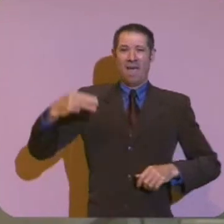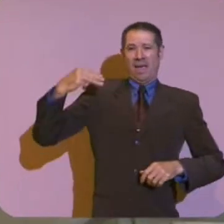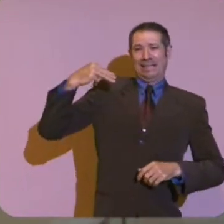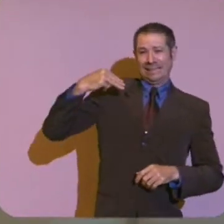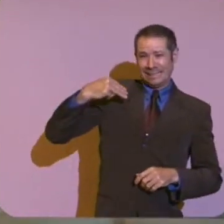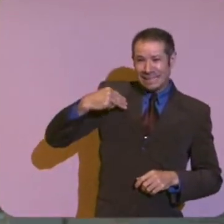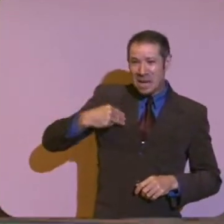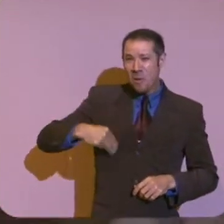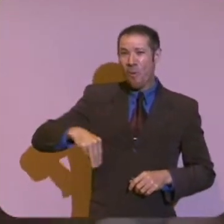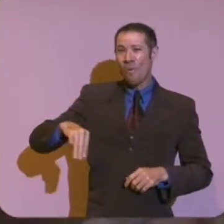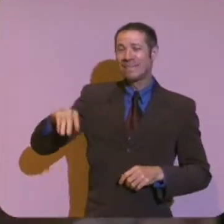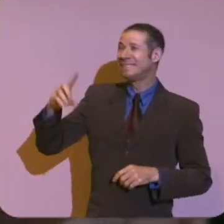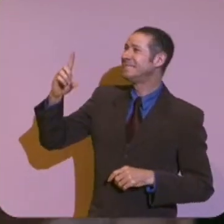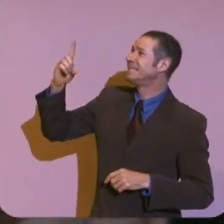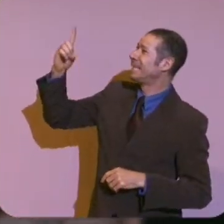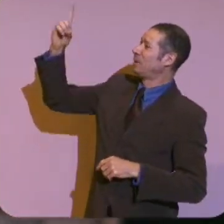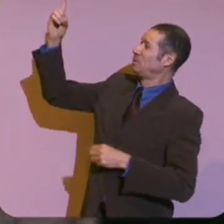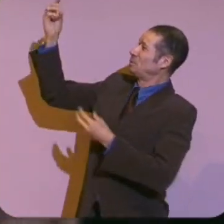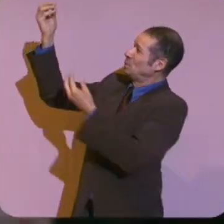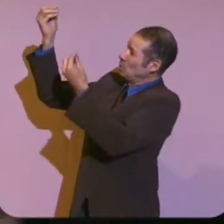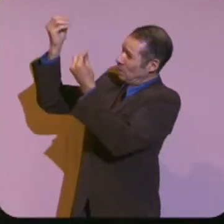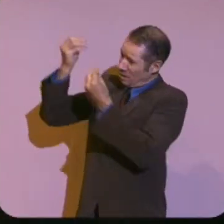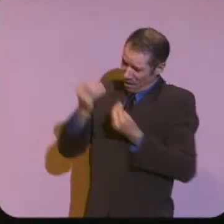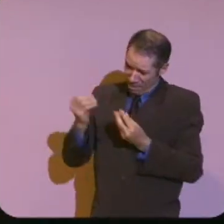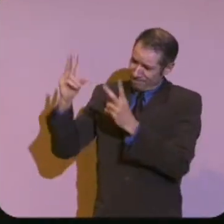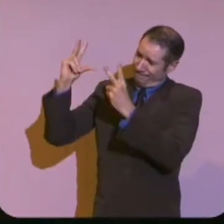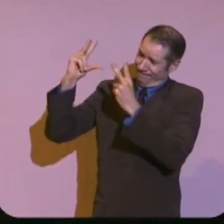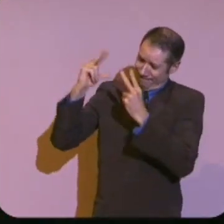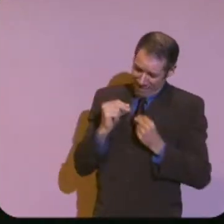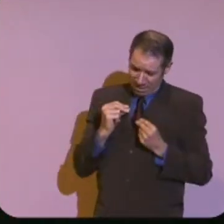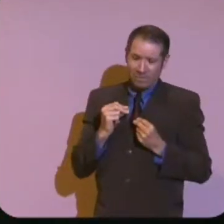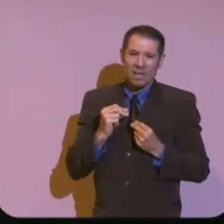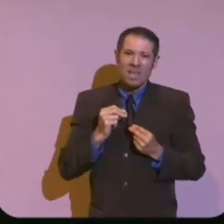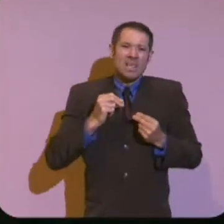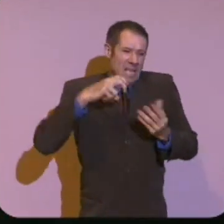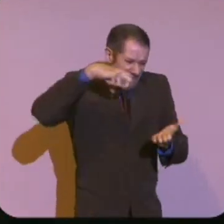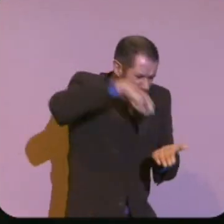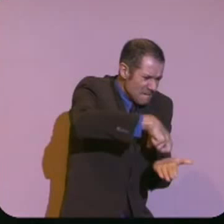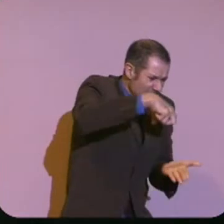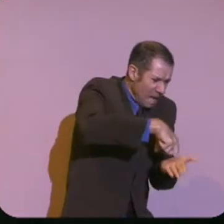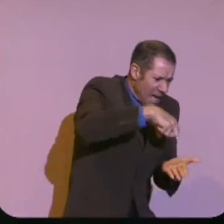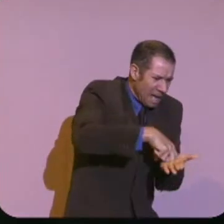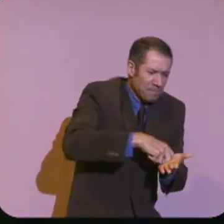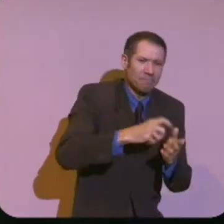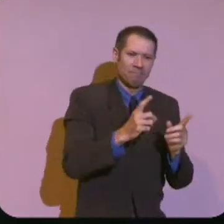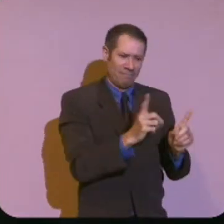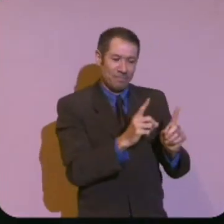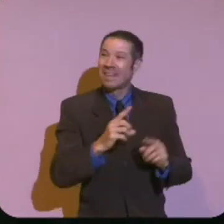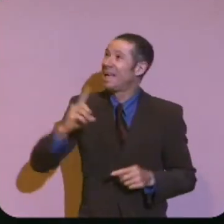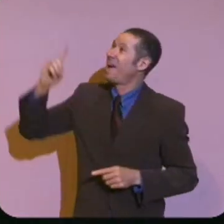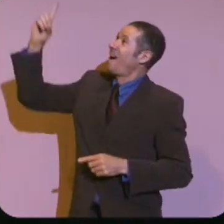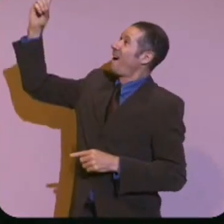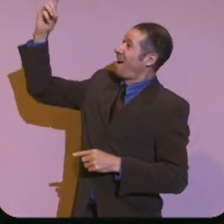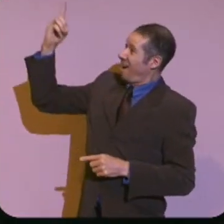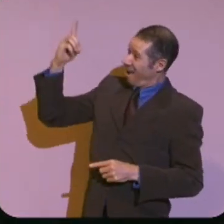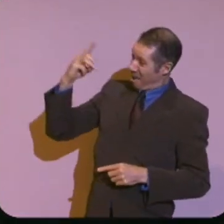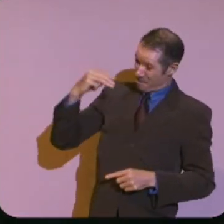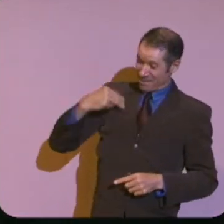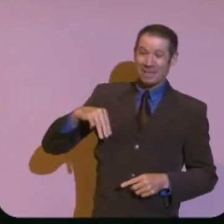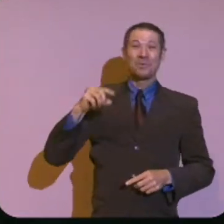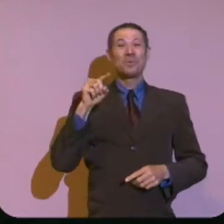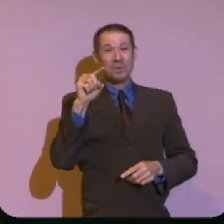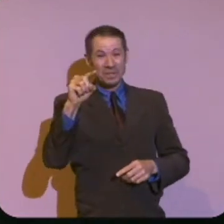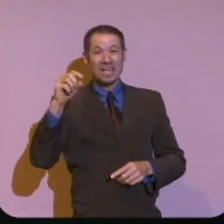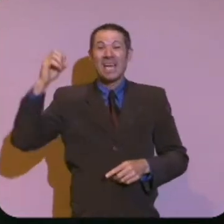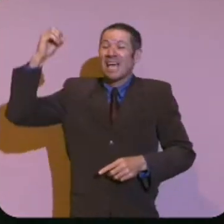Misericórdia é quando Deus não nos dá o que merecemos. Você merece castigo e Deus tem misericórdia de você. Mas